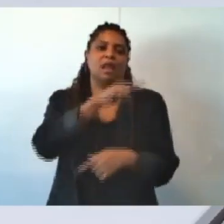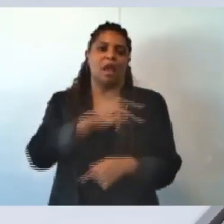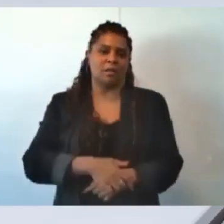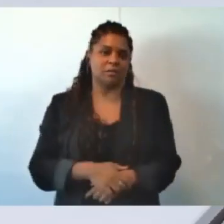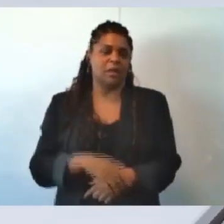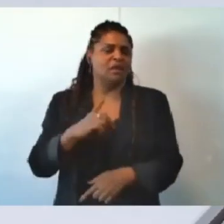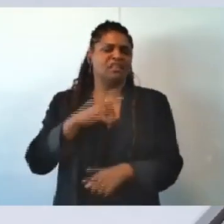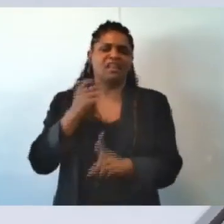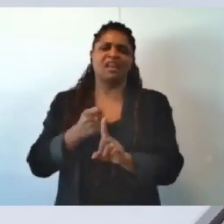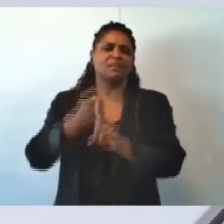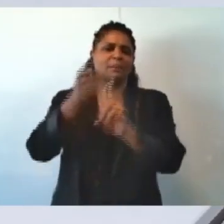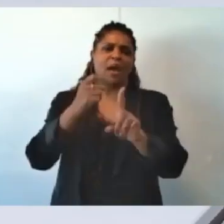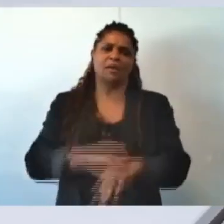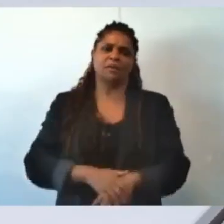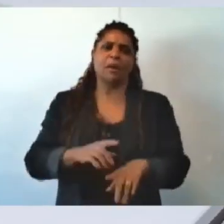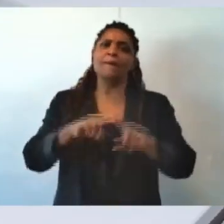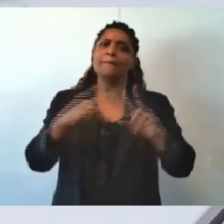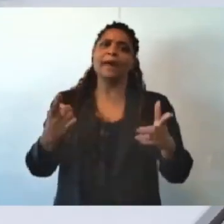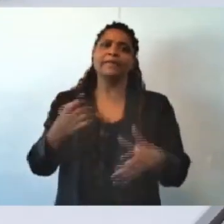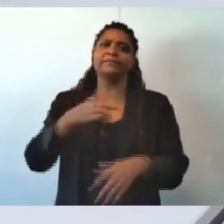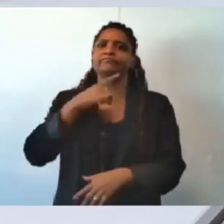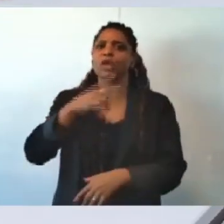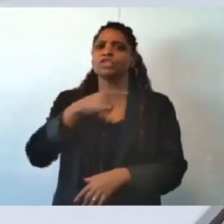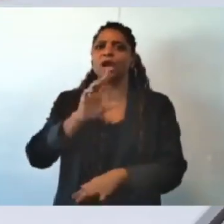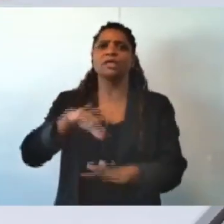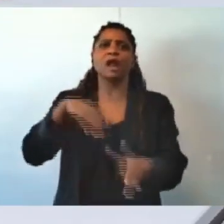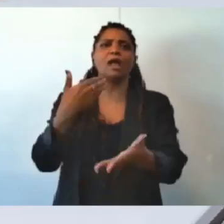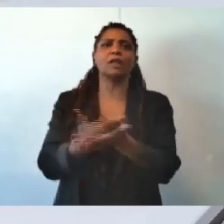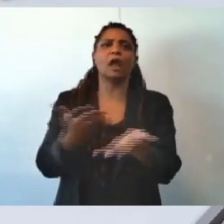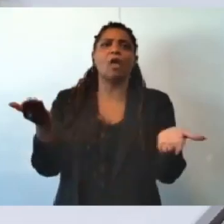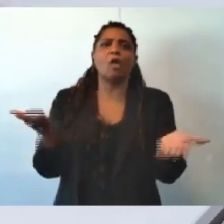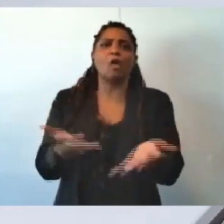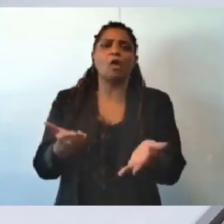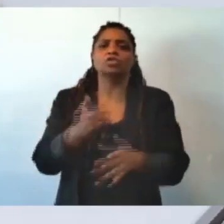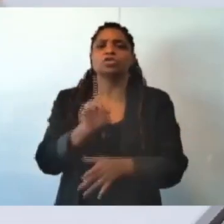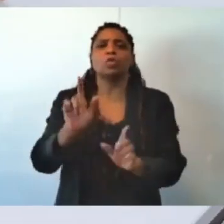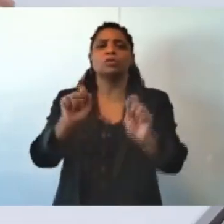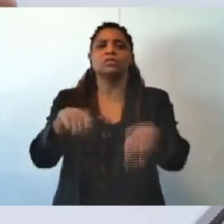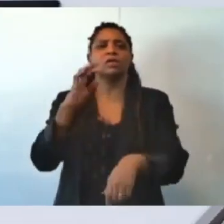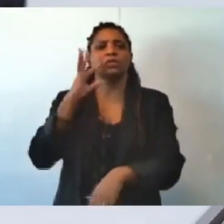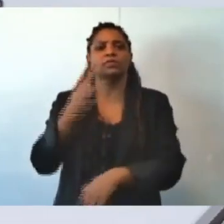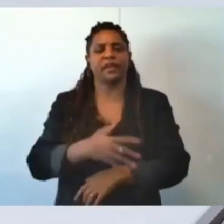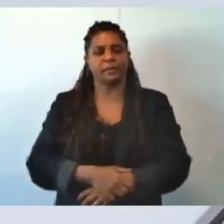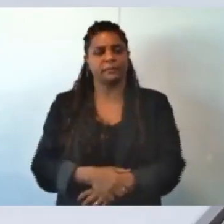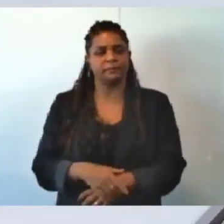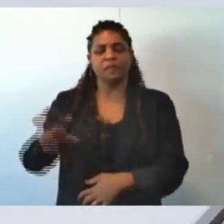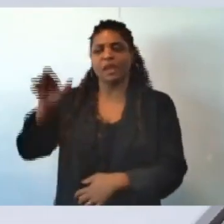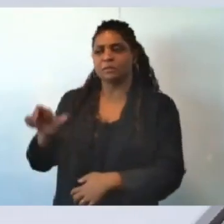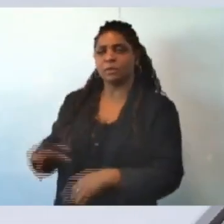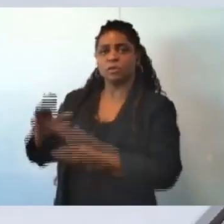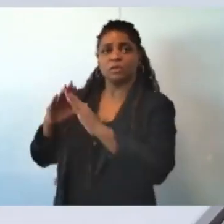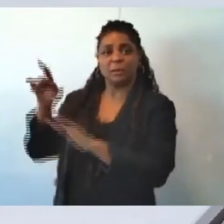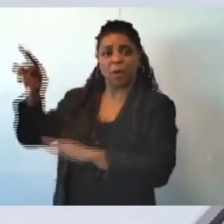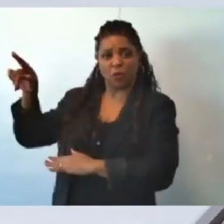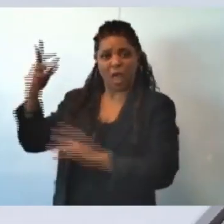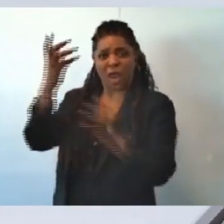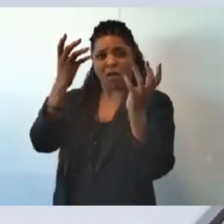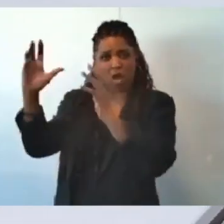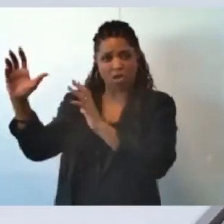aí, novamente, a gente causa um problema para os moradores da Floresta. É muito triste quando a gente vê